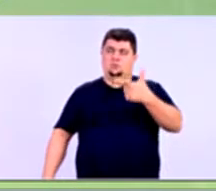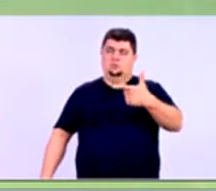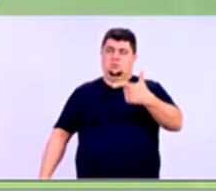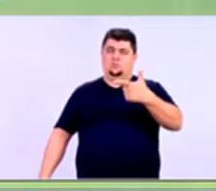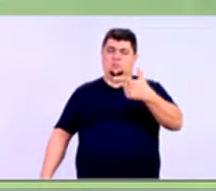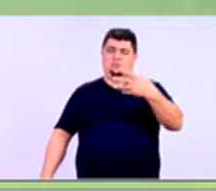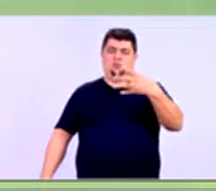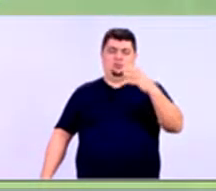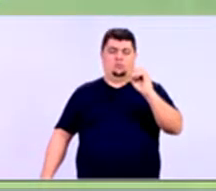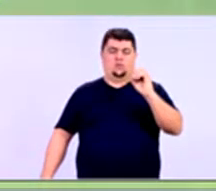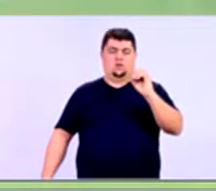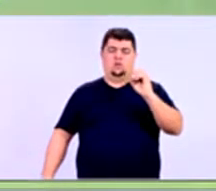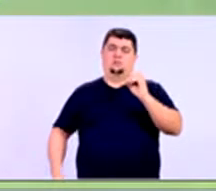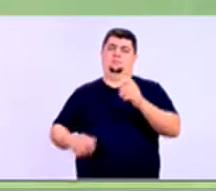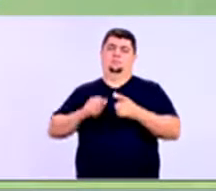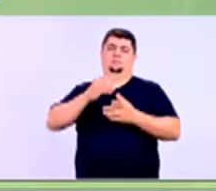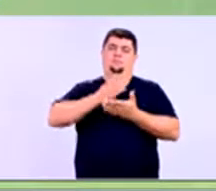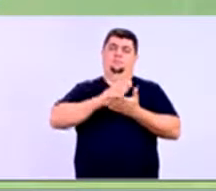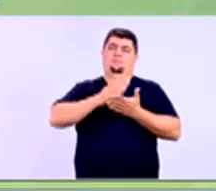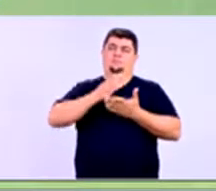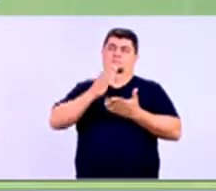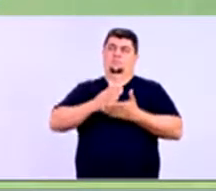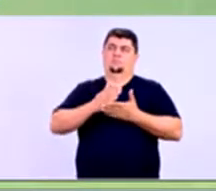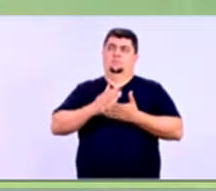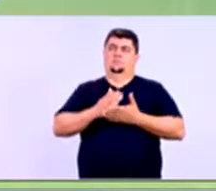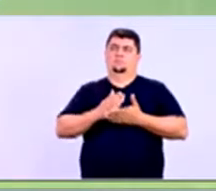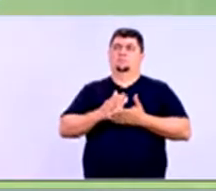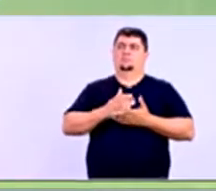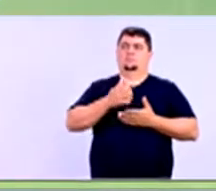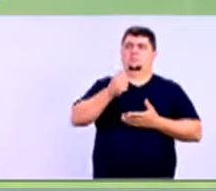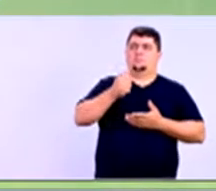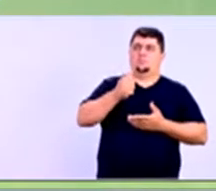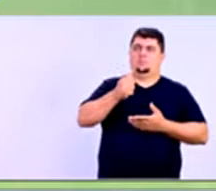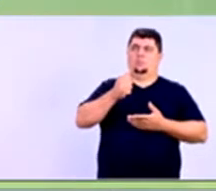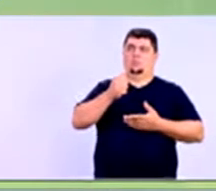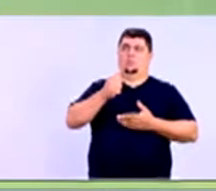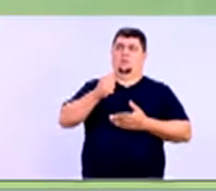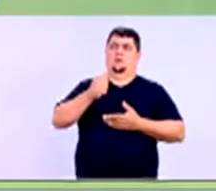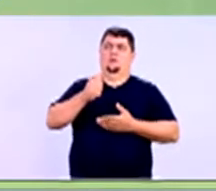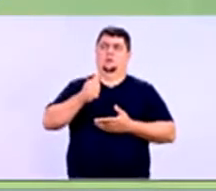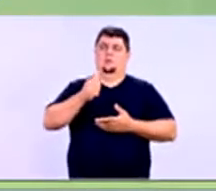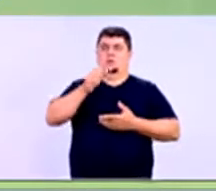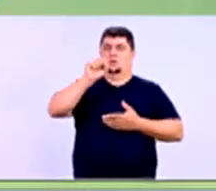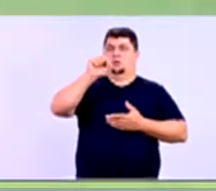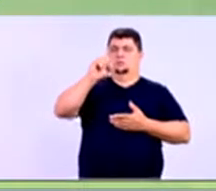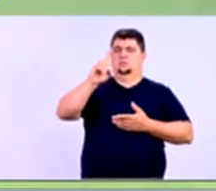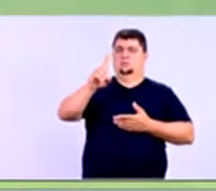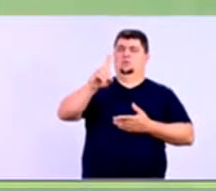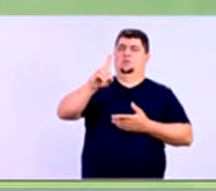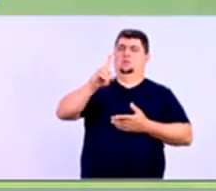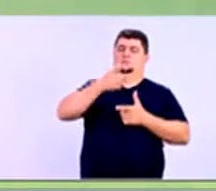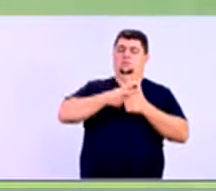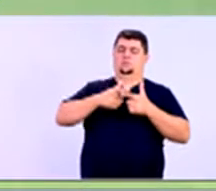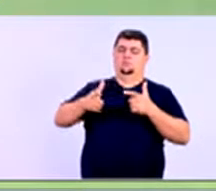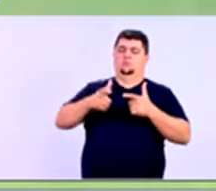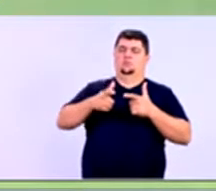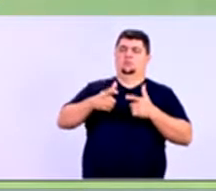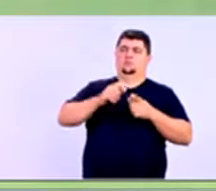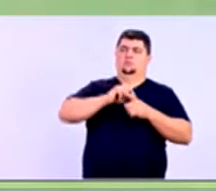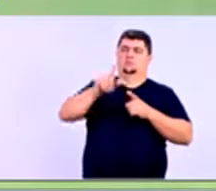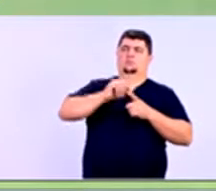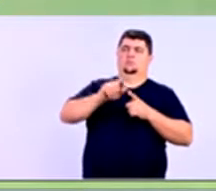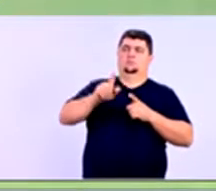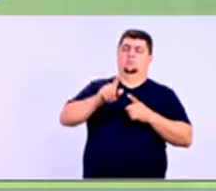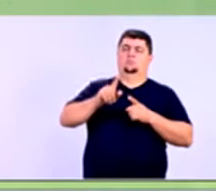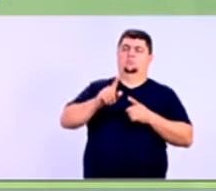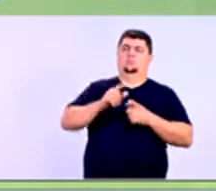240 parcelas. Então, ó, aqui em cima, o A é o saldo da dívida dividindo em quantos meses